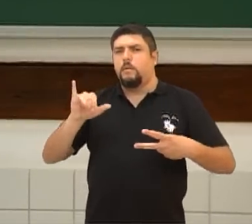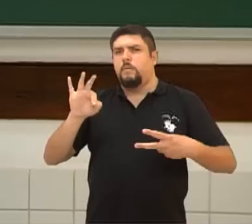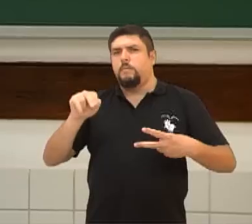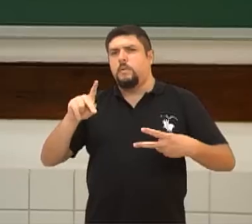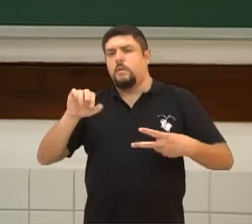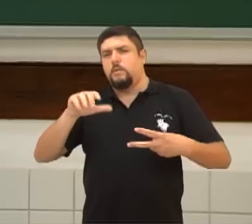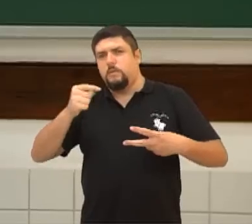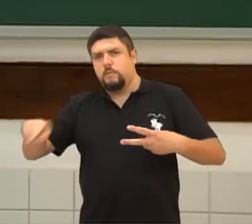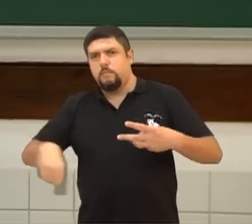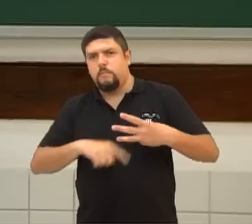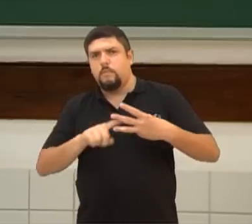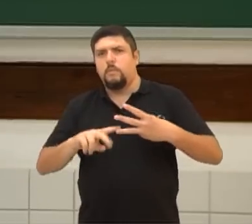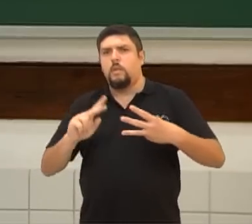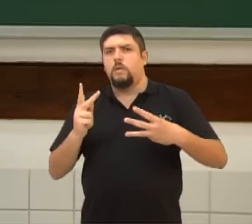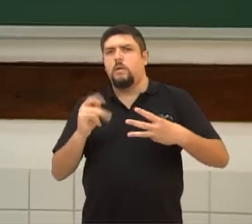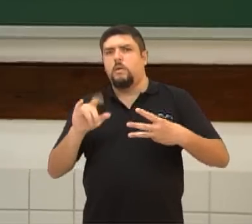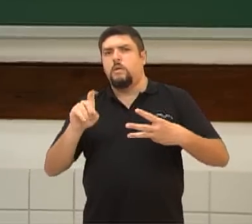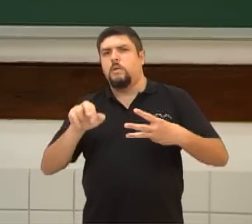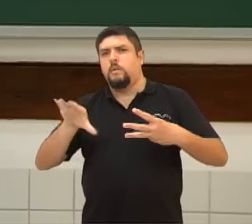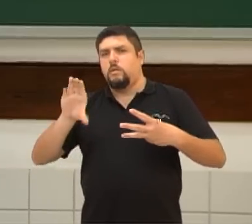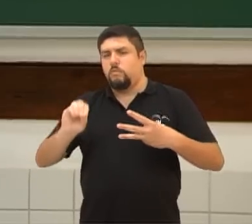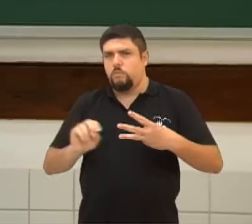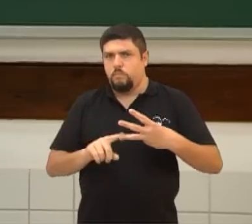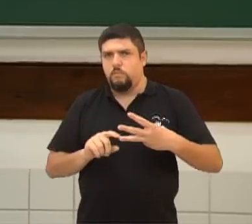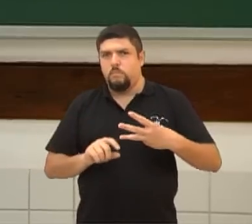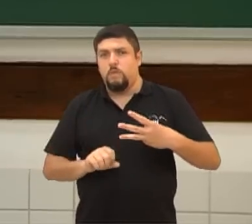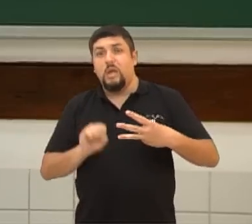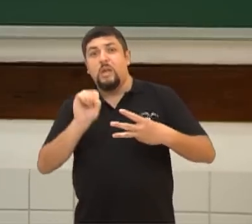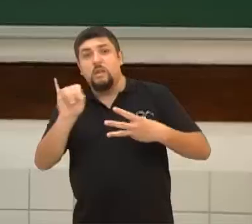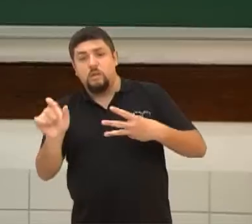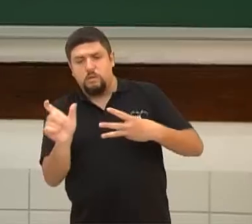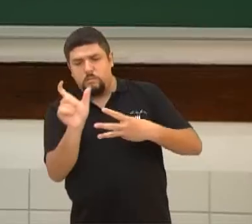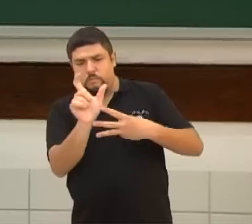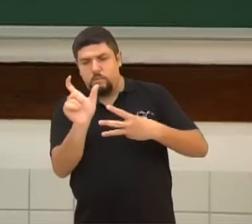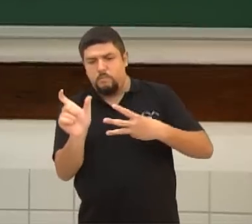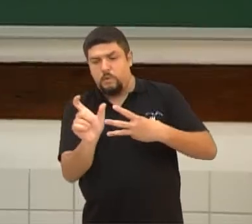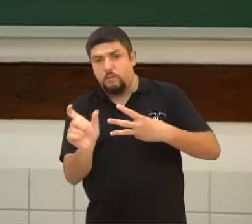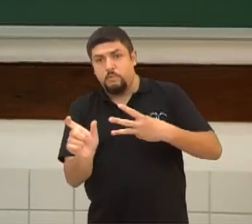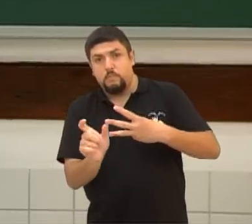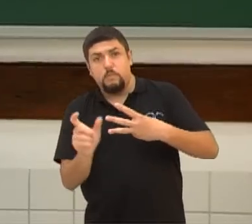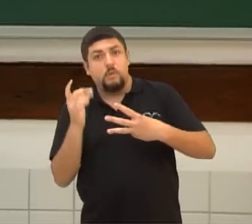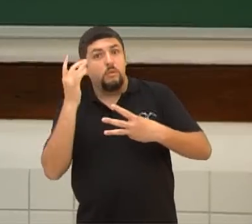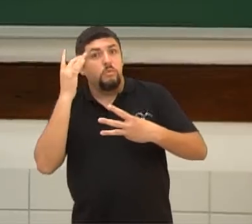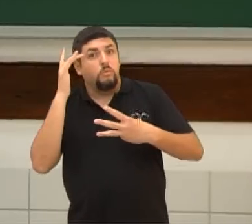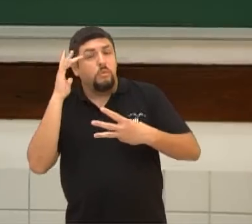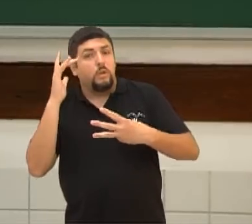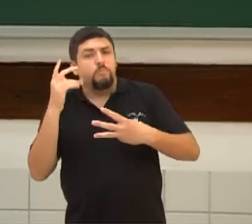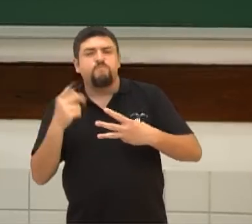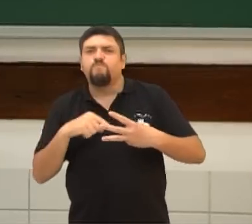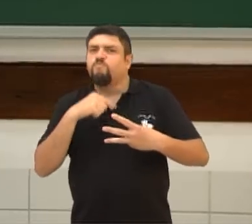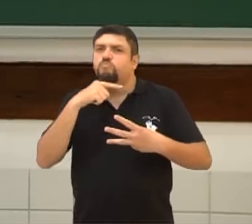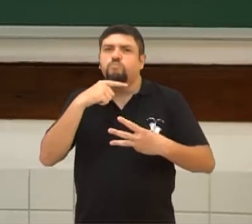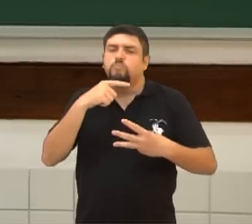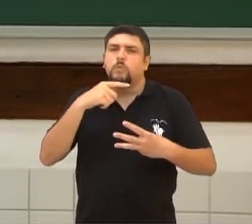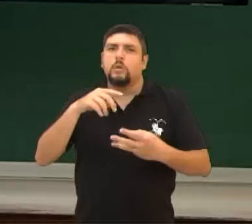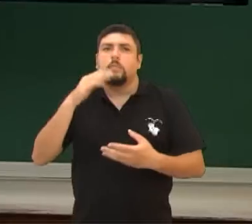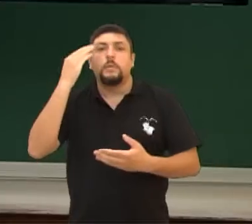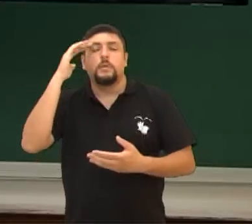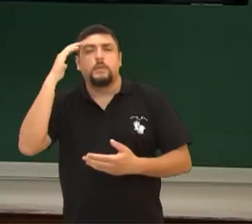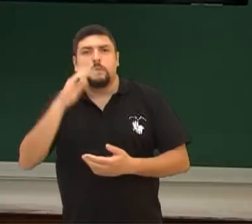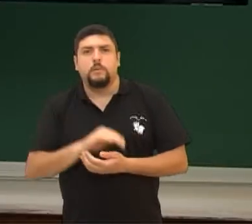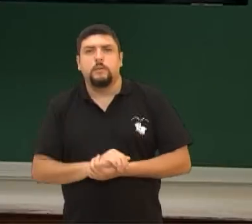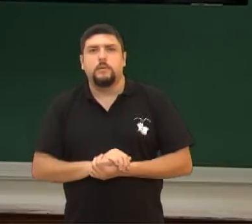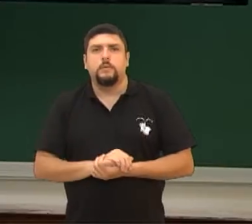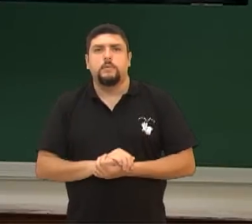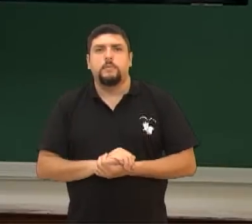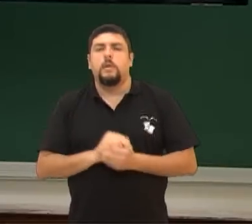palavra hídrico. Porque se nós não soubermos o significado dessas palavras, nós não vamos entender o texto. Você viu como é que é a interpretação? Por